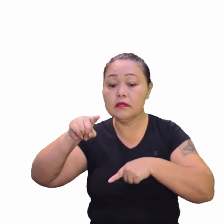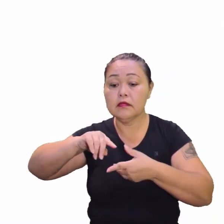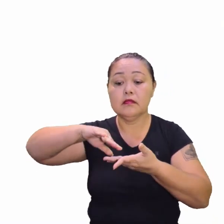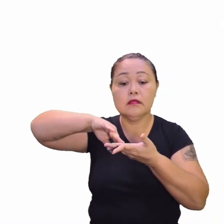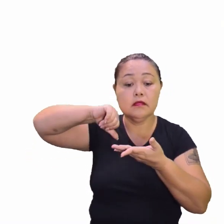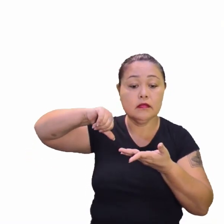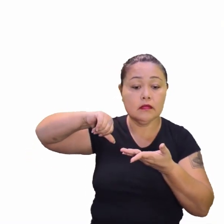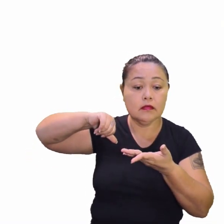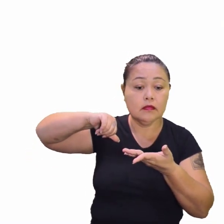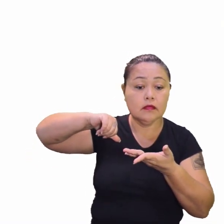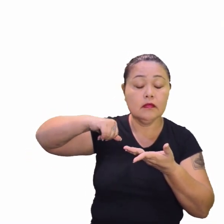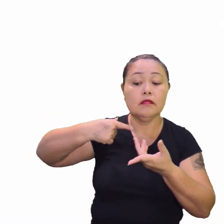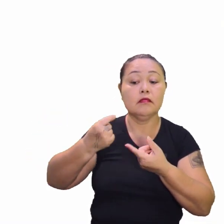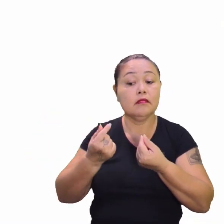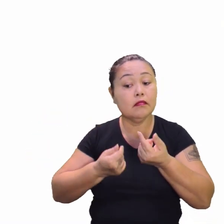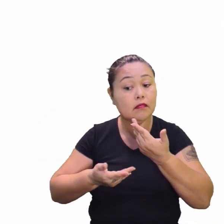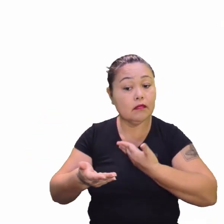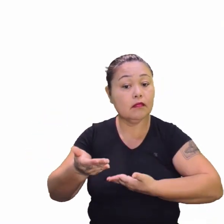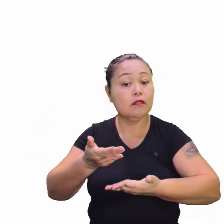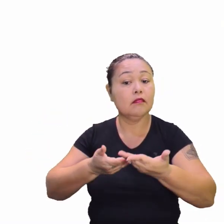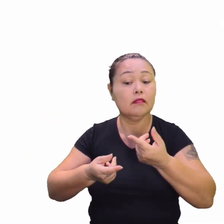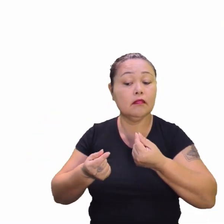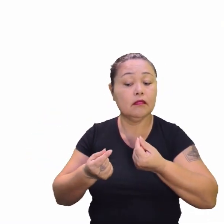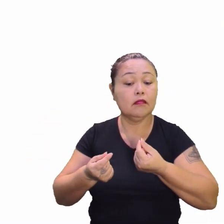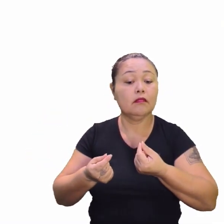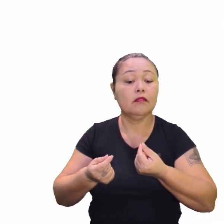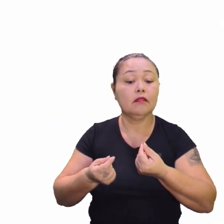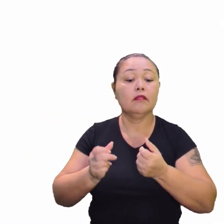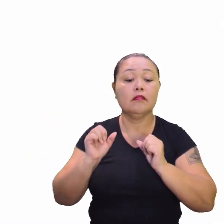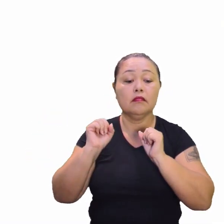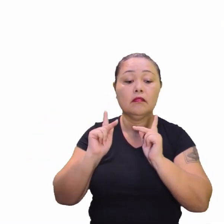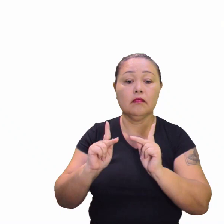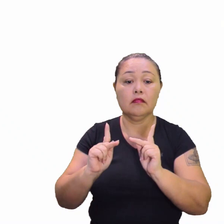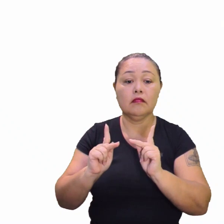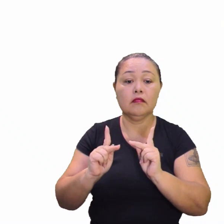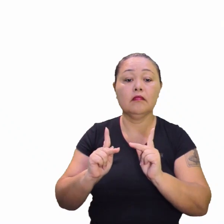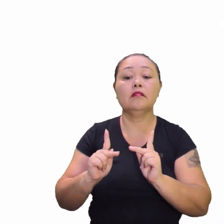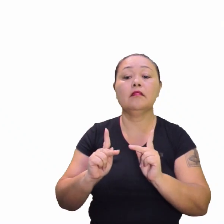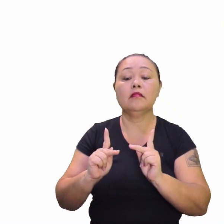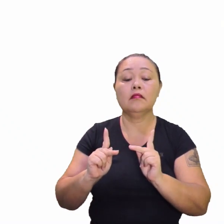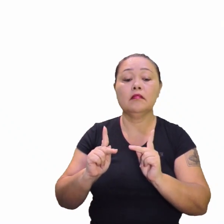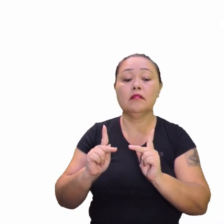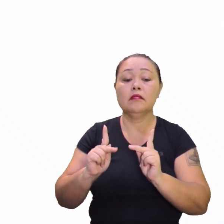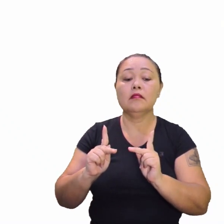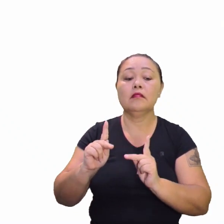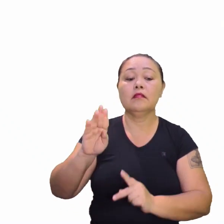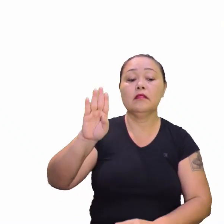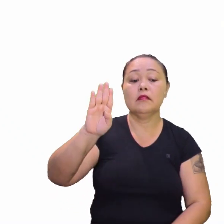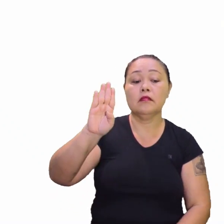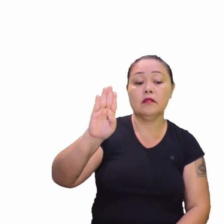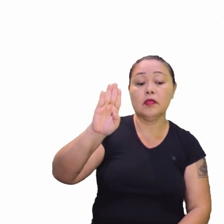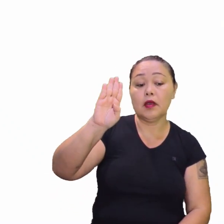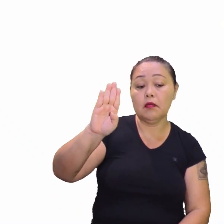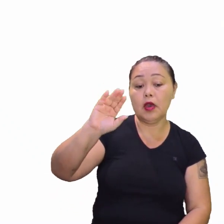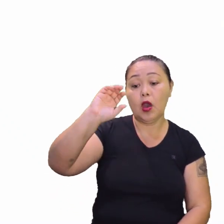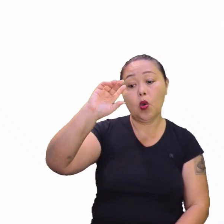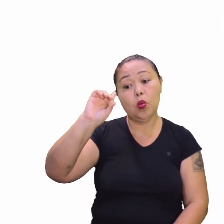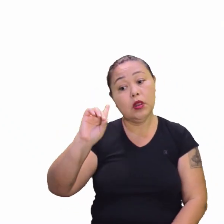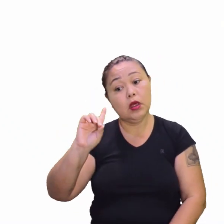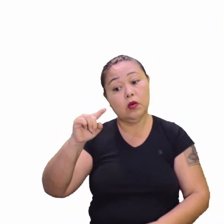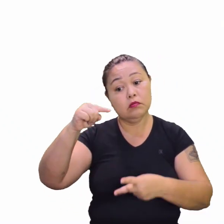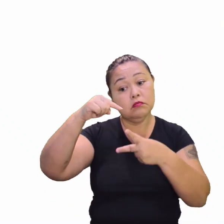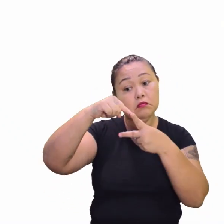importador e o comercial. Muito bem. Então, só pode ser a B ou a D.